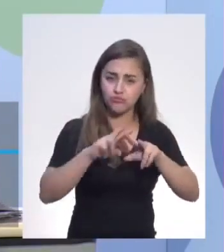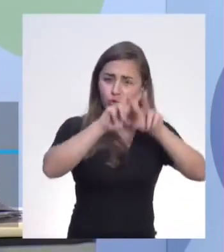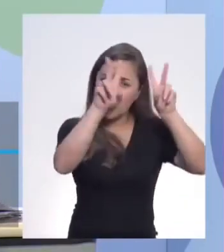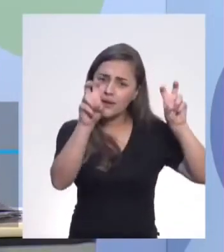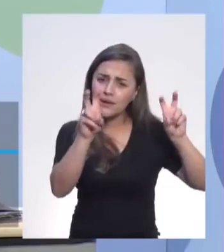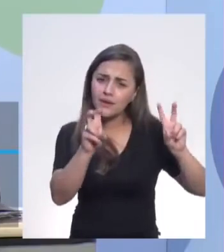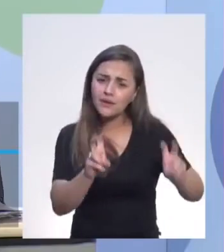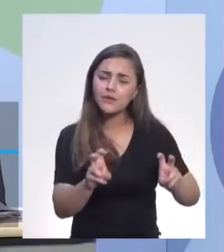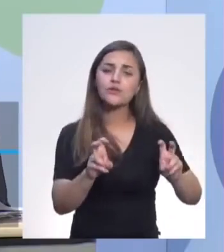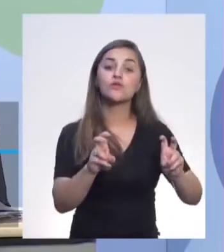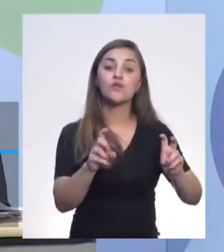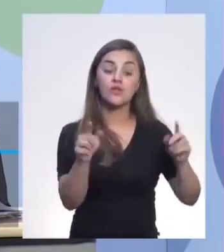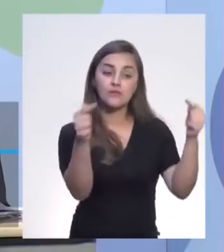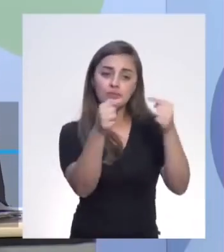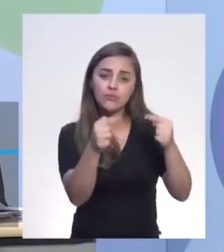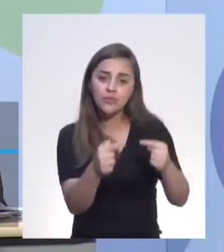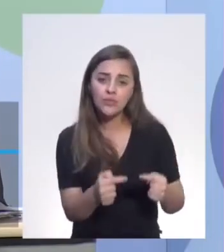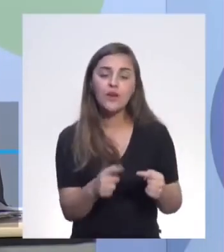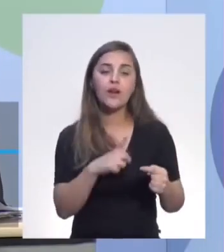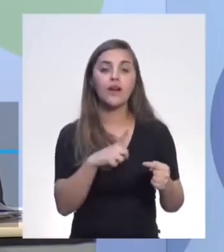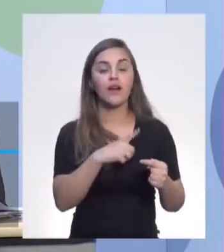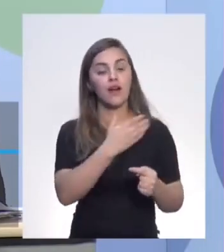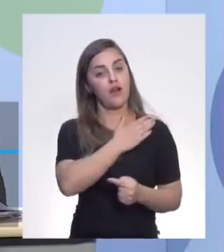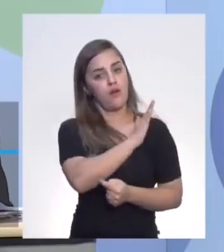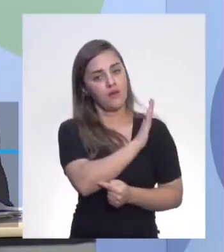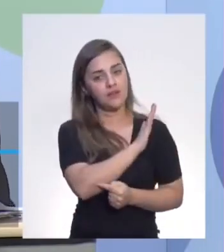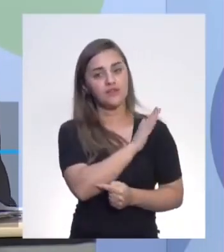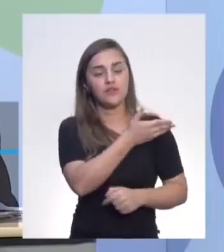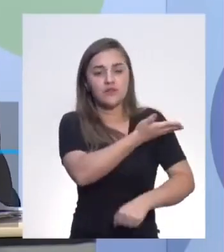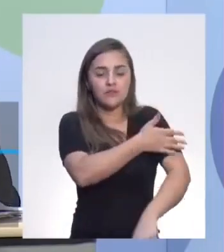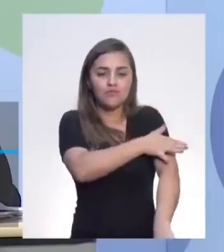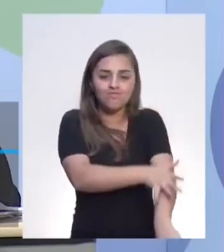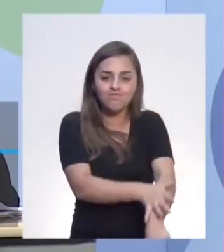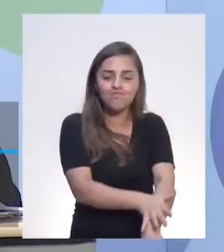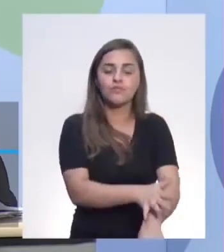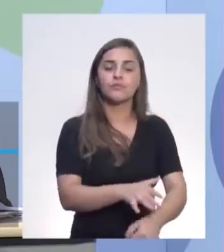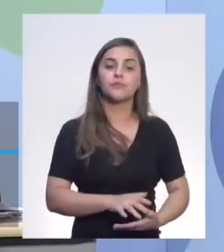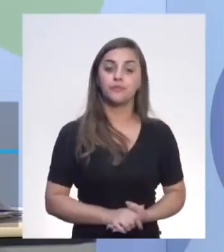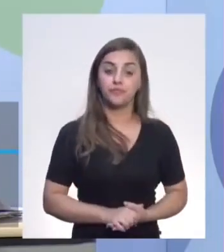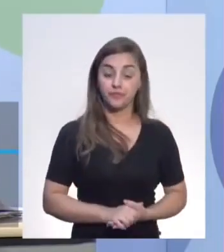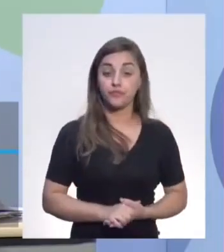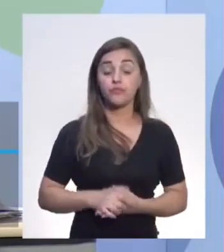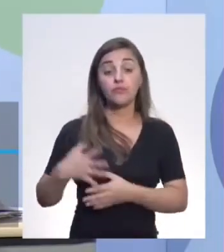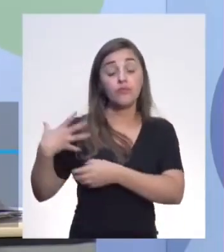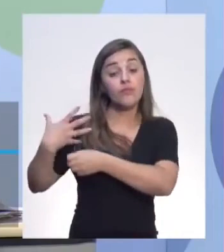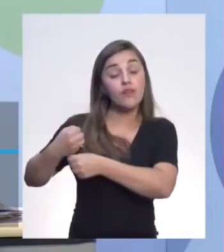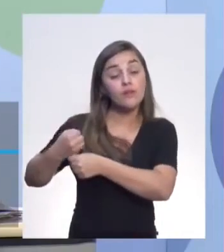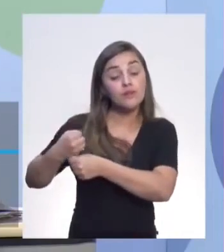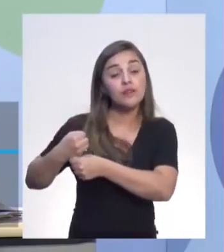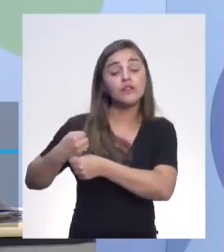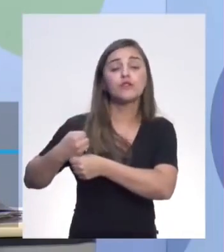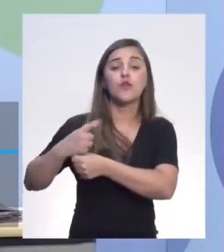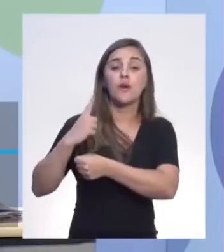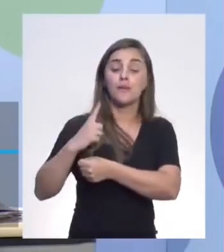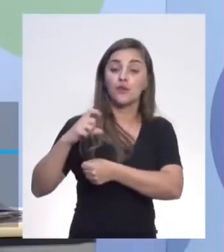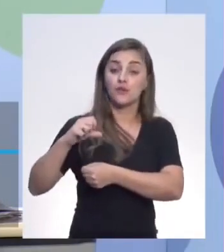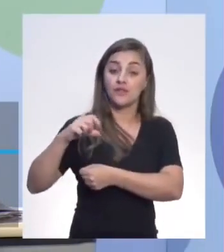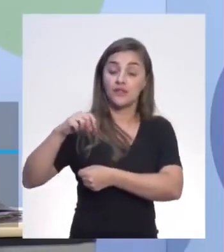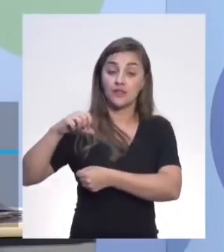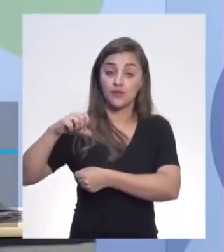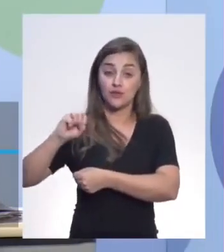relativas ao racismo. Já na década de 80, as pessoas, na década de 80, de 90, elas